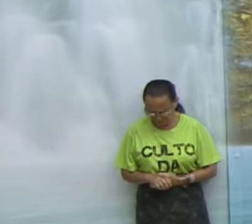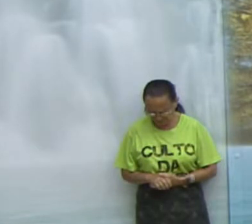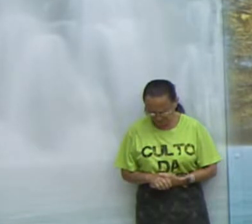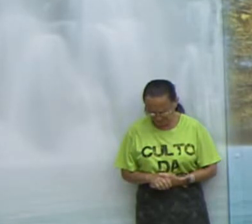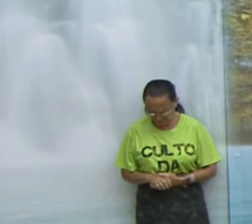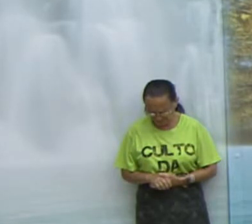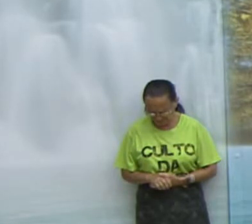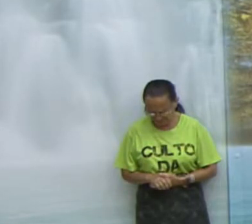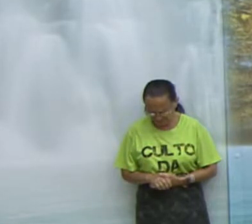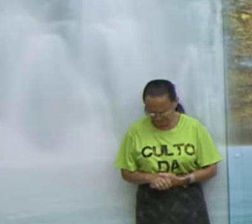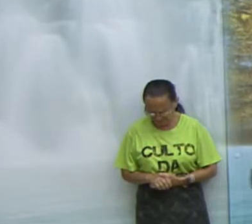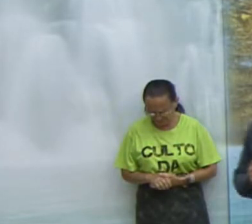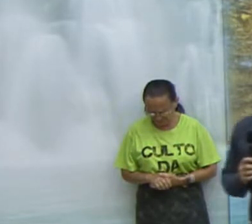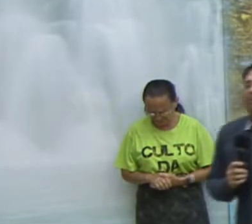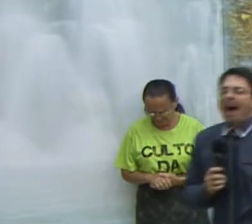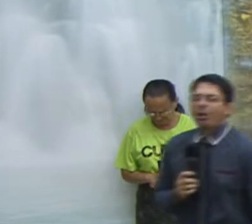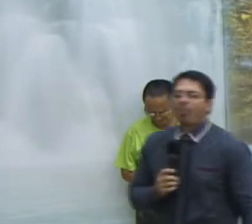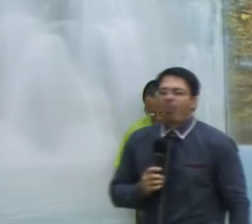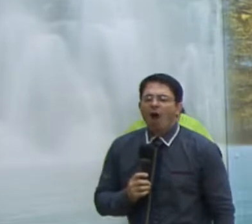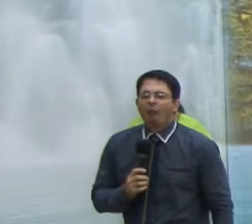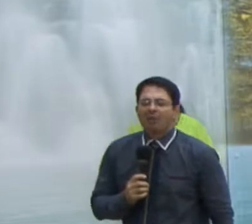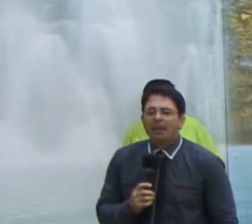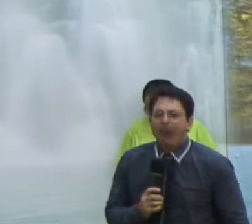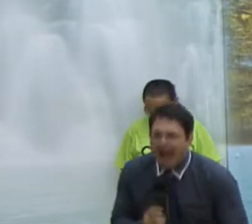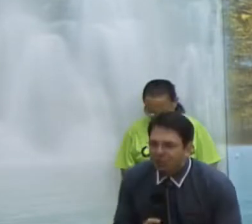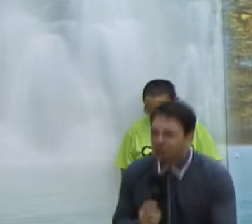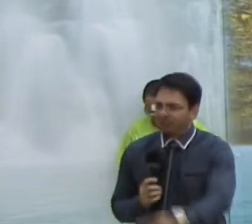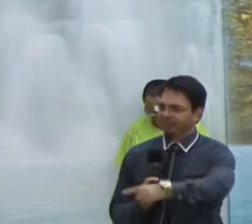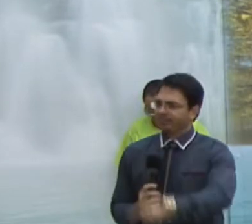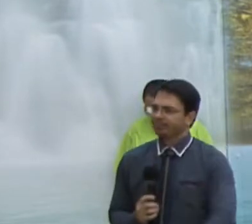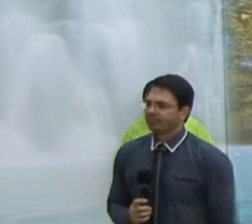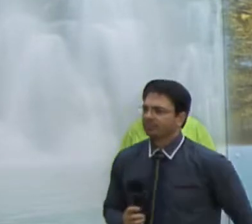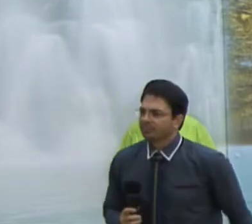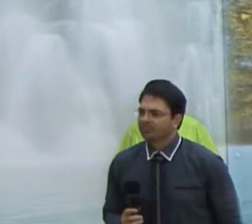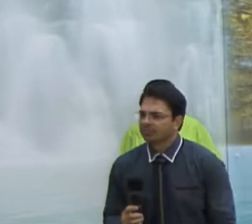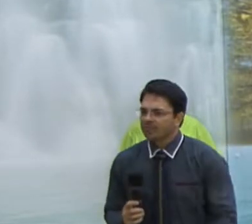E Deus falou: Moisés, diga para o povo que marche.